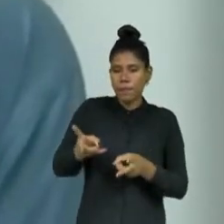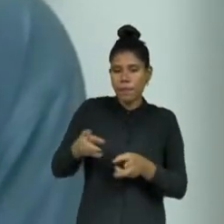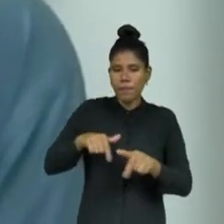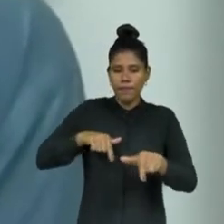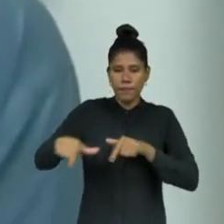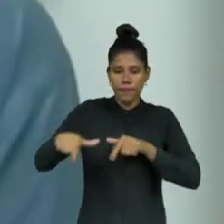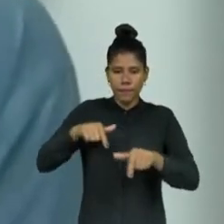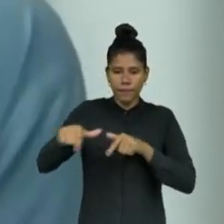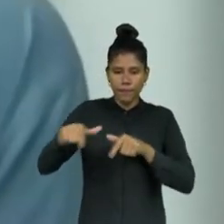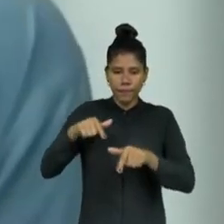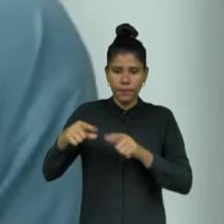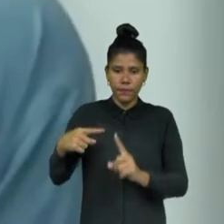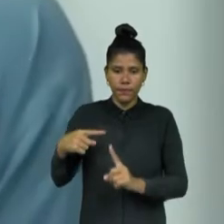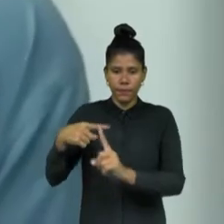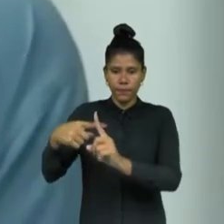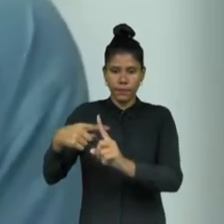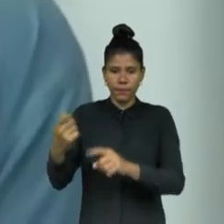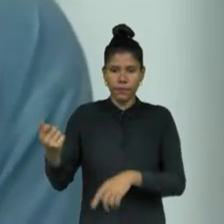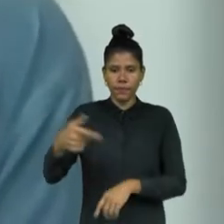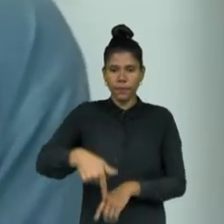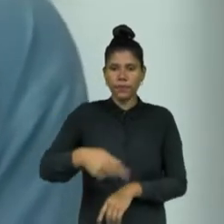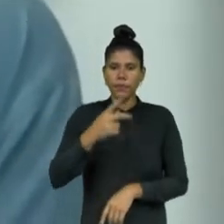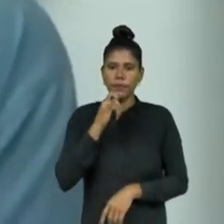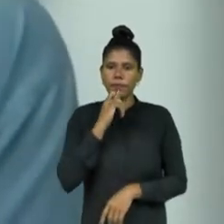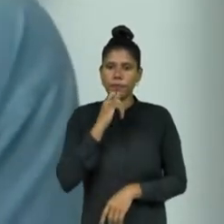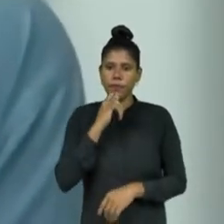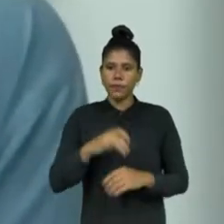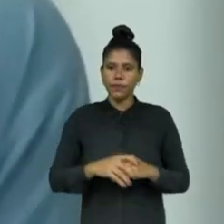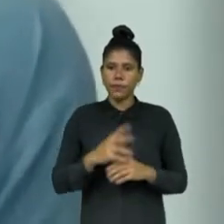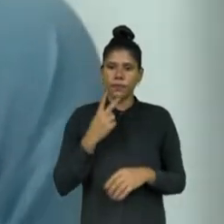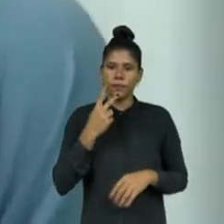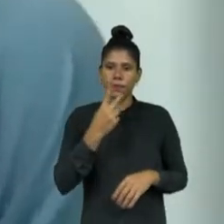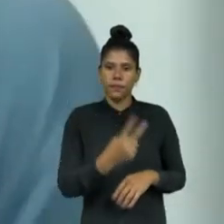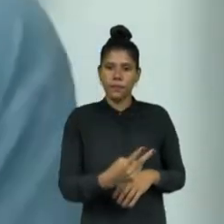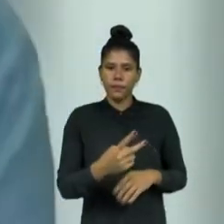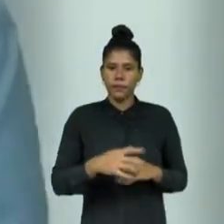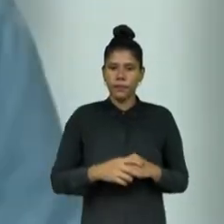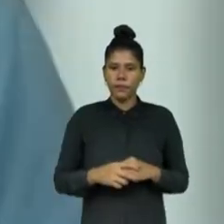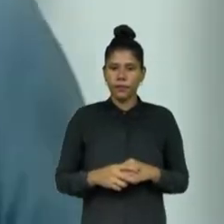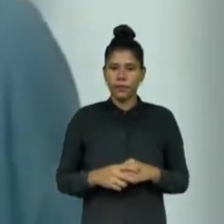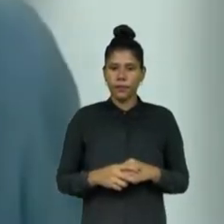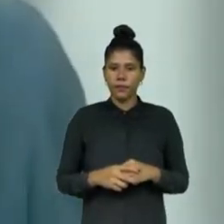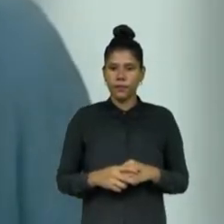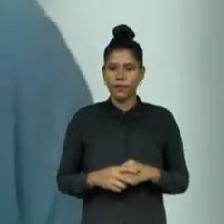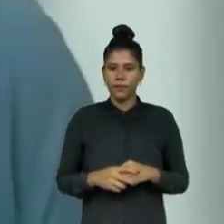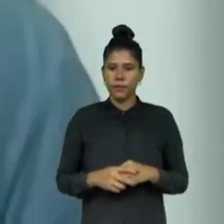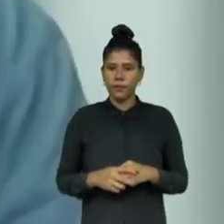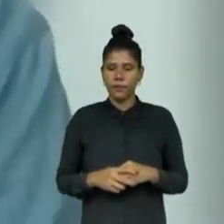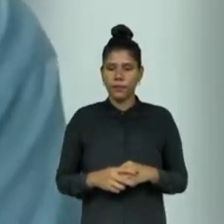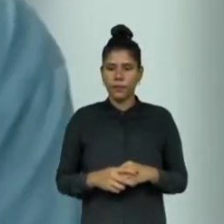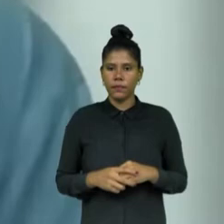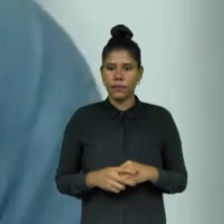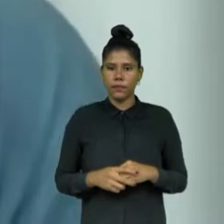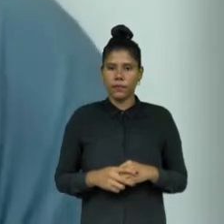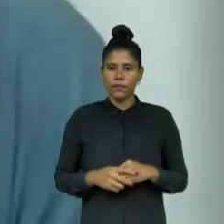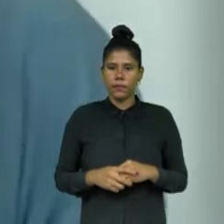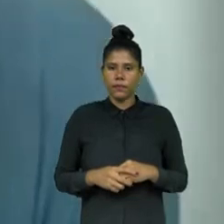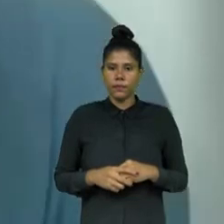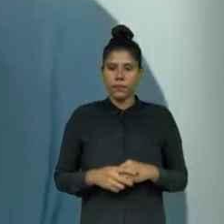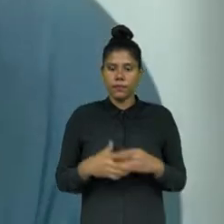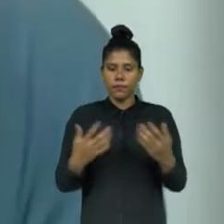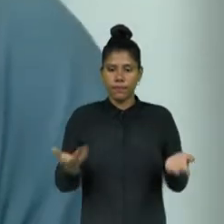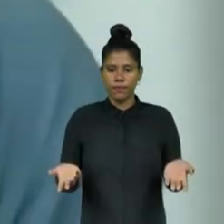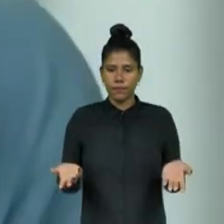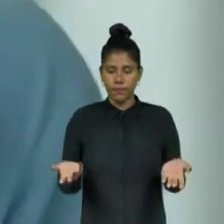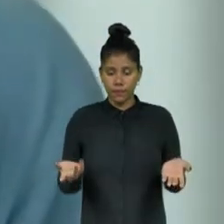perspectiva positiva do que, eventualmente, você falar em alguma explosão de demanda que, no curto prazo, a gente